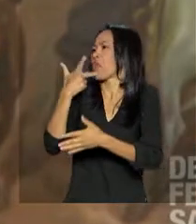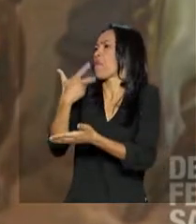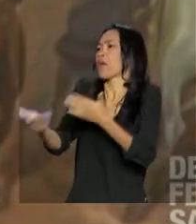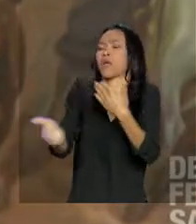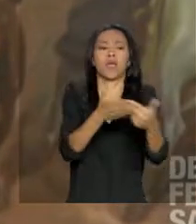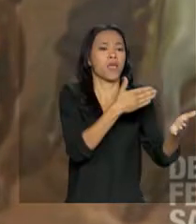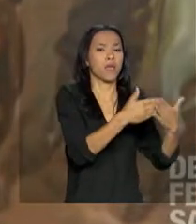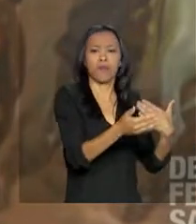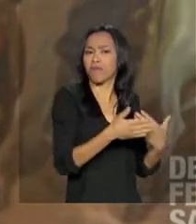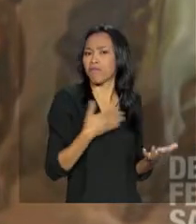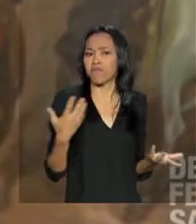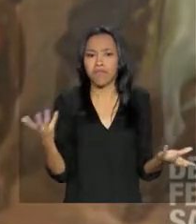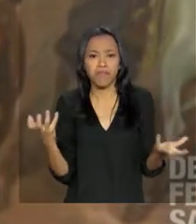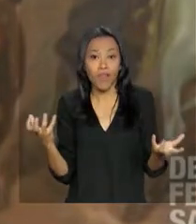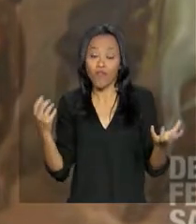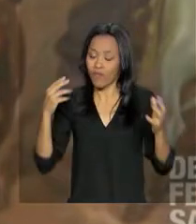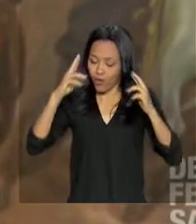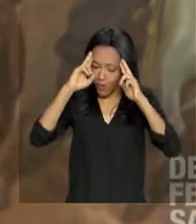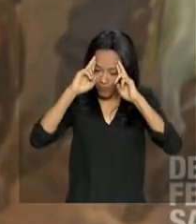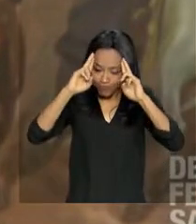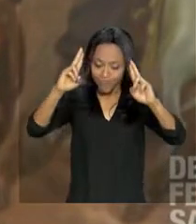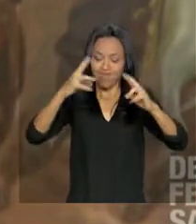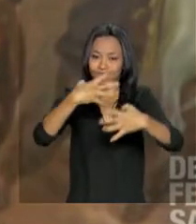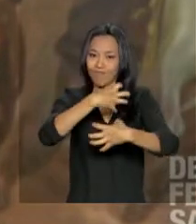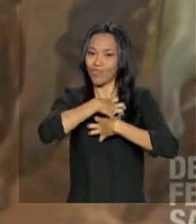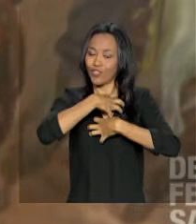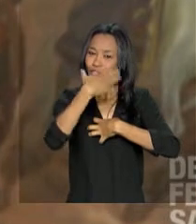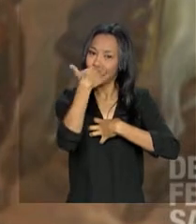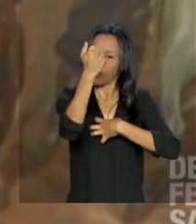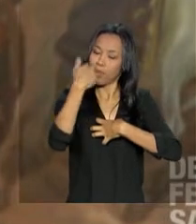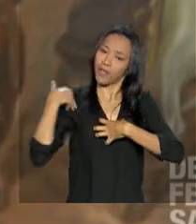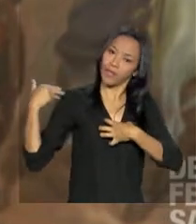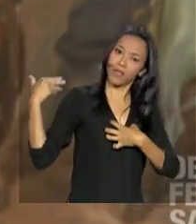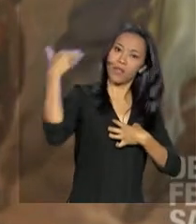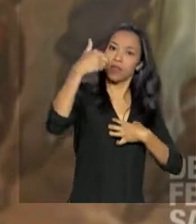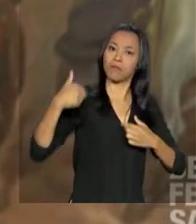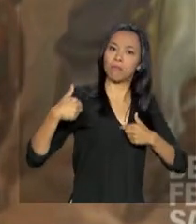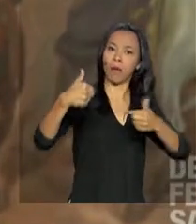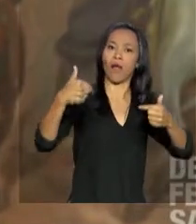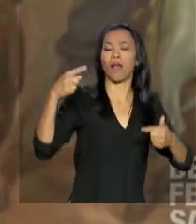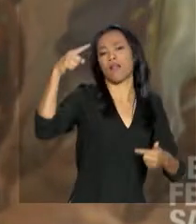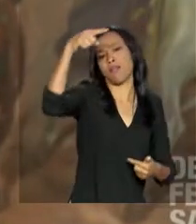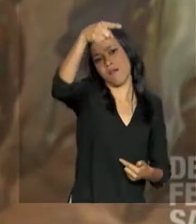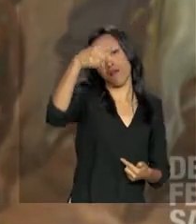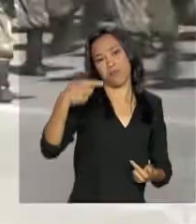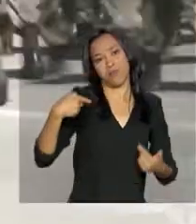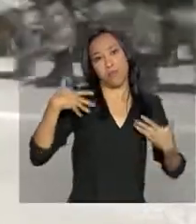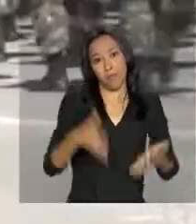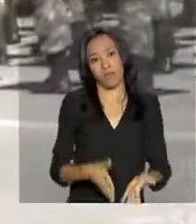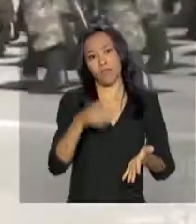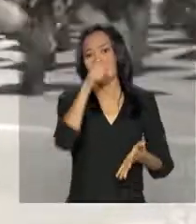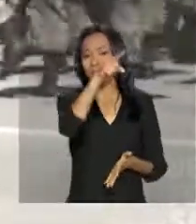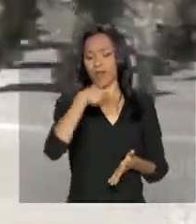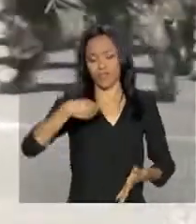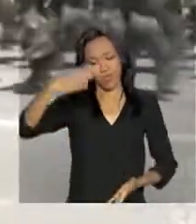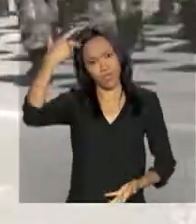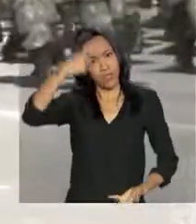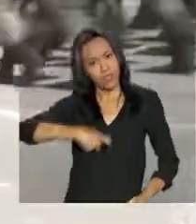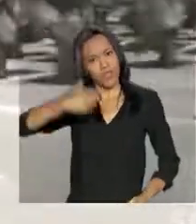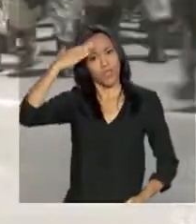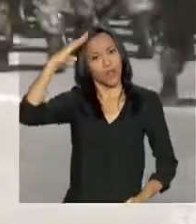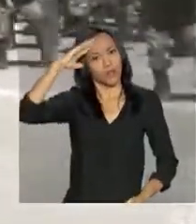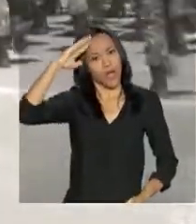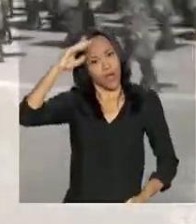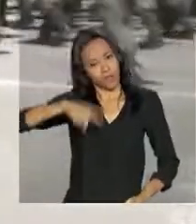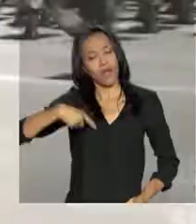lá, que foi uma honra estar servindo o Exército, foi uma honra ter participado da missão. Ser soldado é você